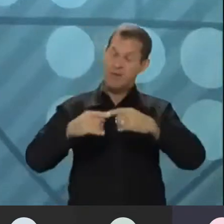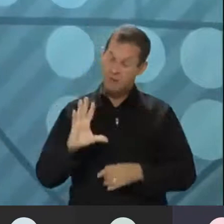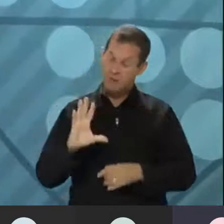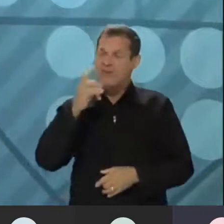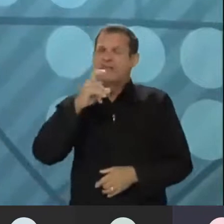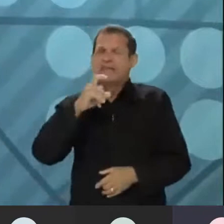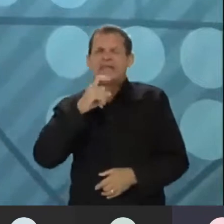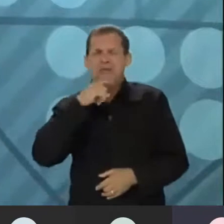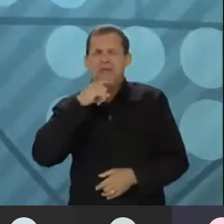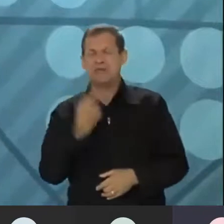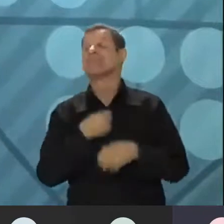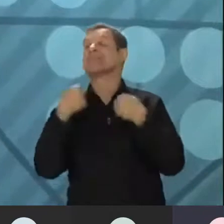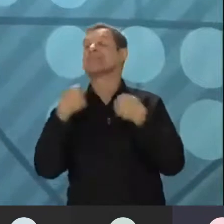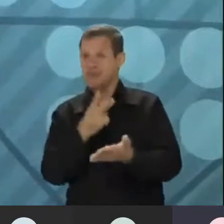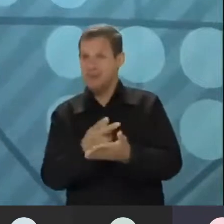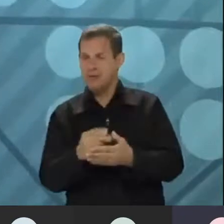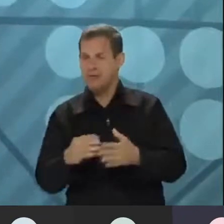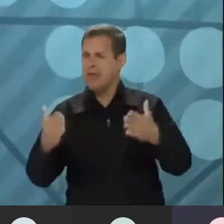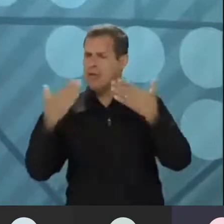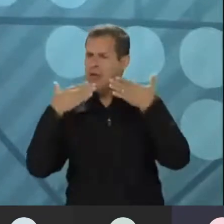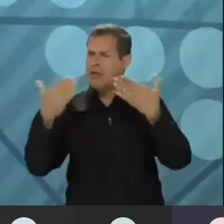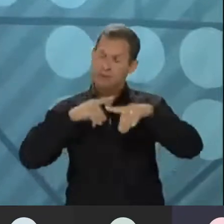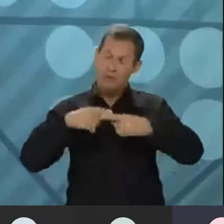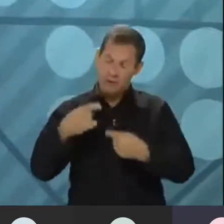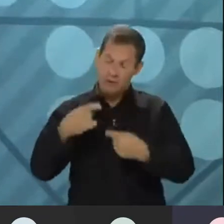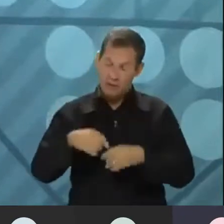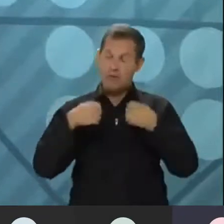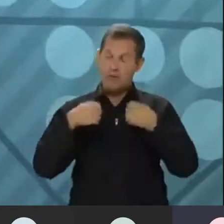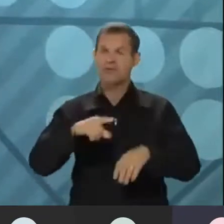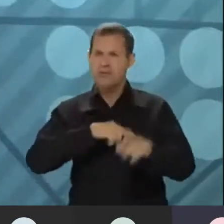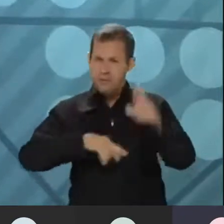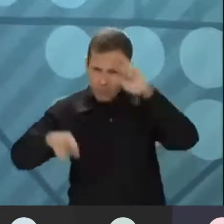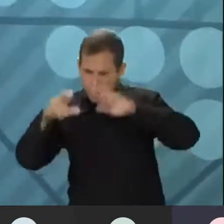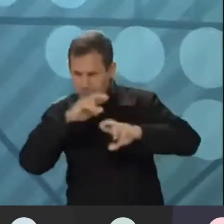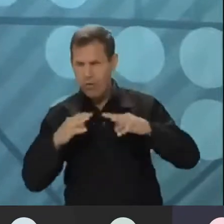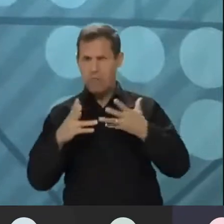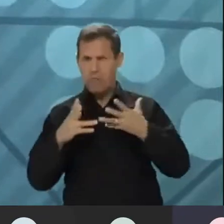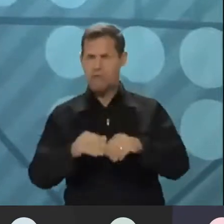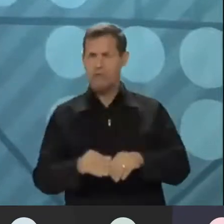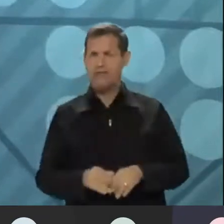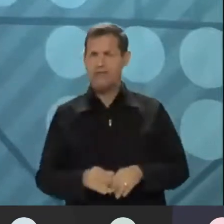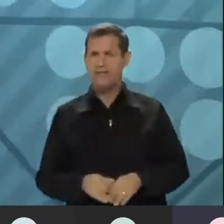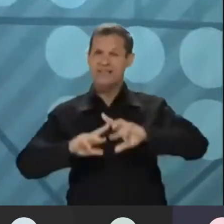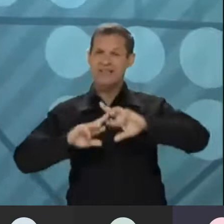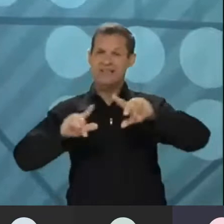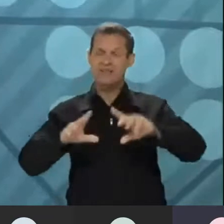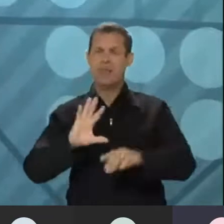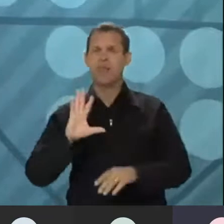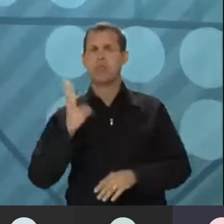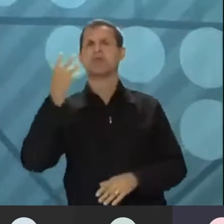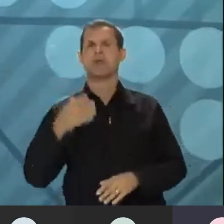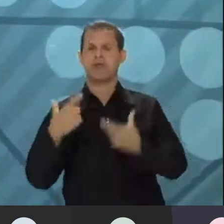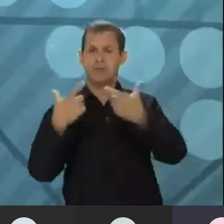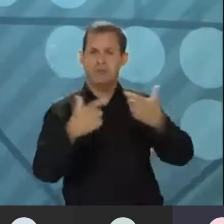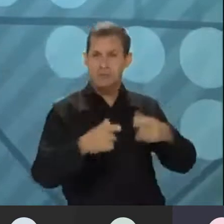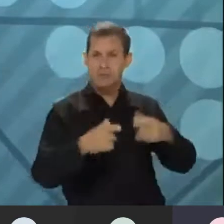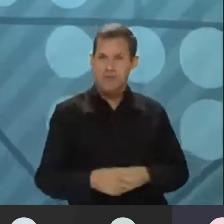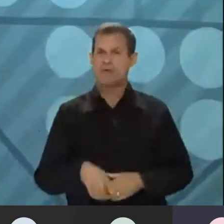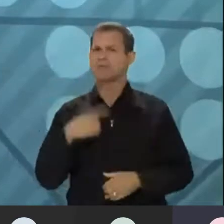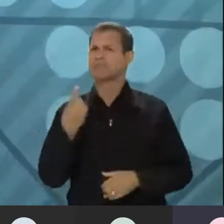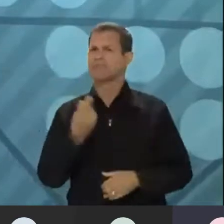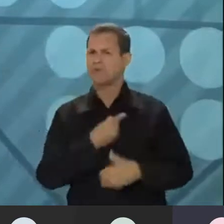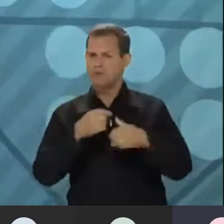for um clima frio, a gente necessita desse aquecimento. Então, por isso que a gente tem que analisar todas essas variáveis climáticas desse ambiente,